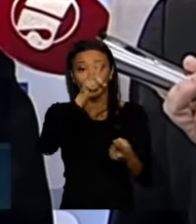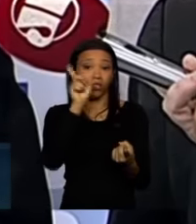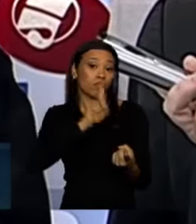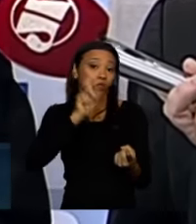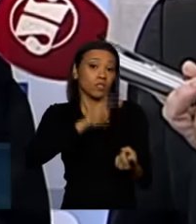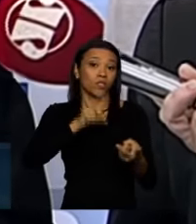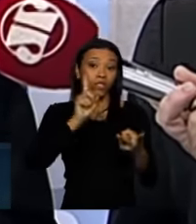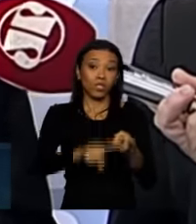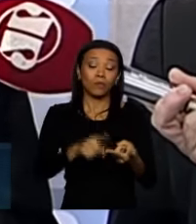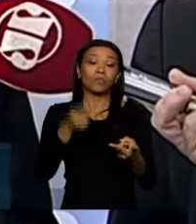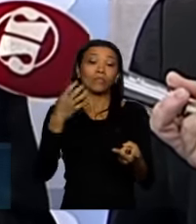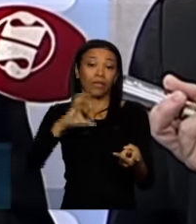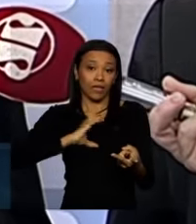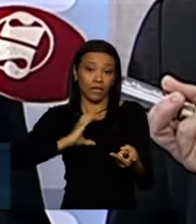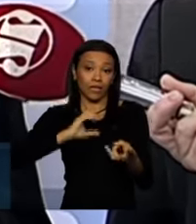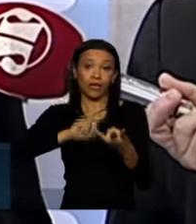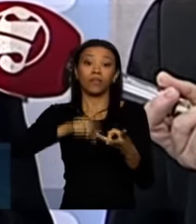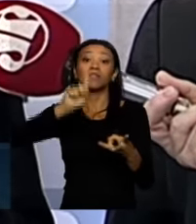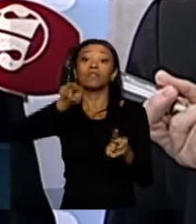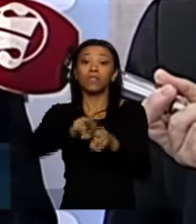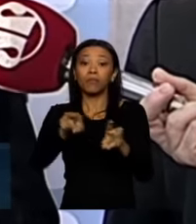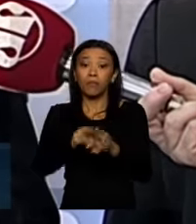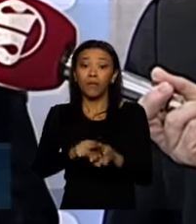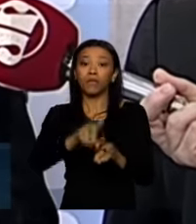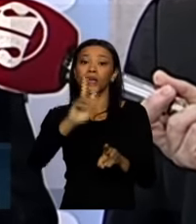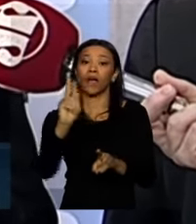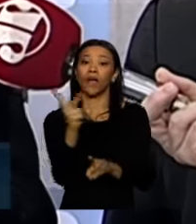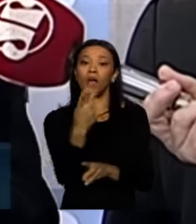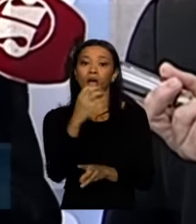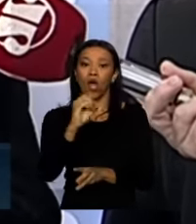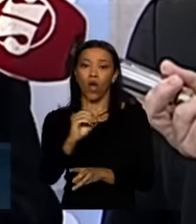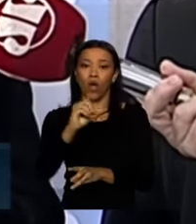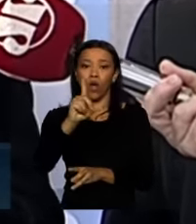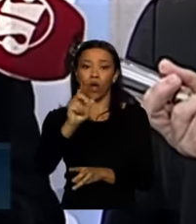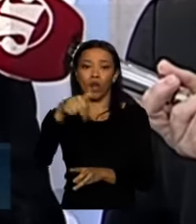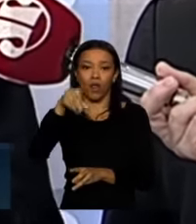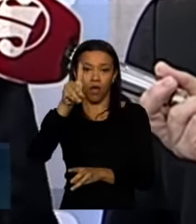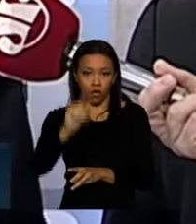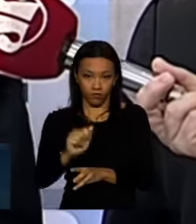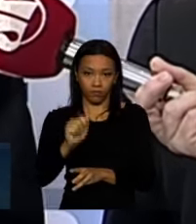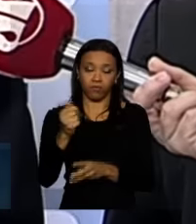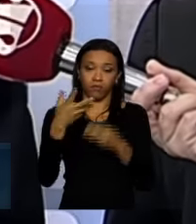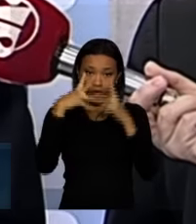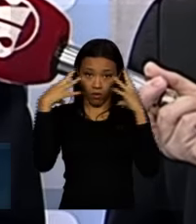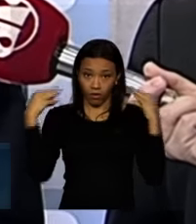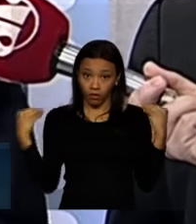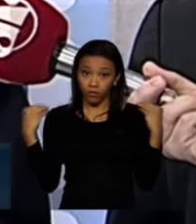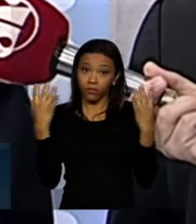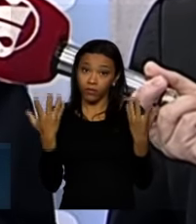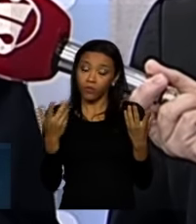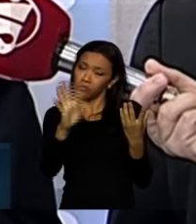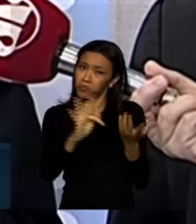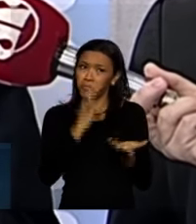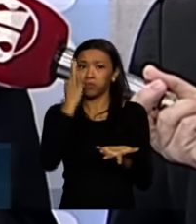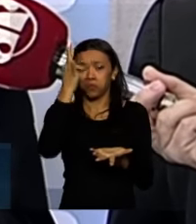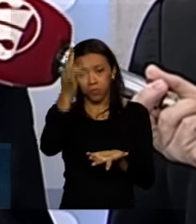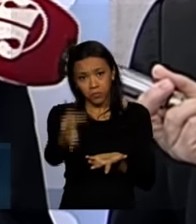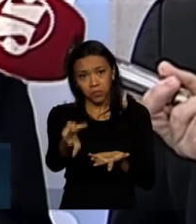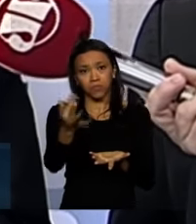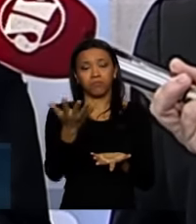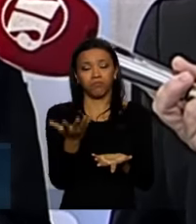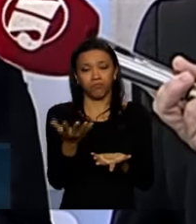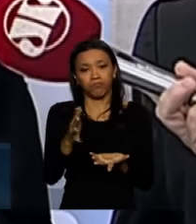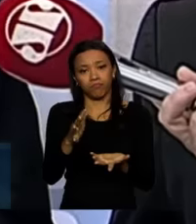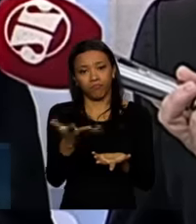são três medicamentos que nós estamos adquirindo então o primeiro passo é esse daí então posteriormente no futuro né quando